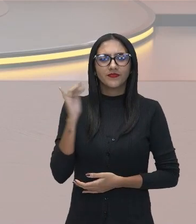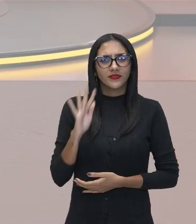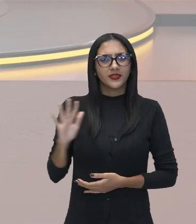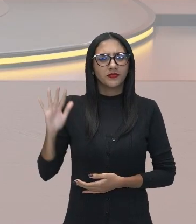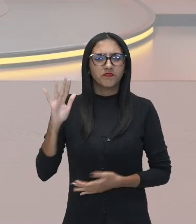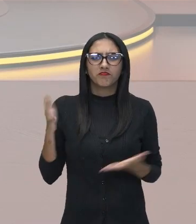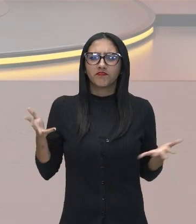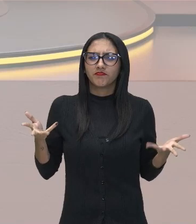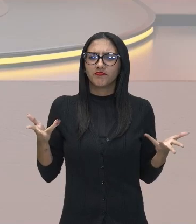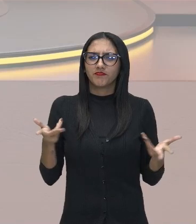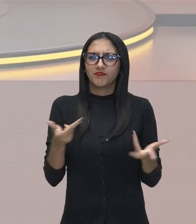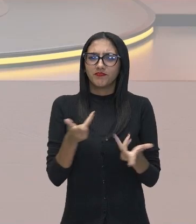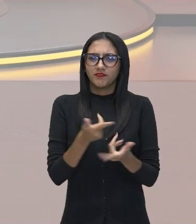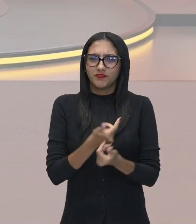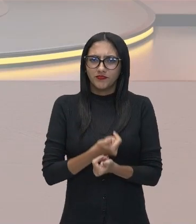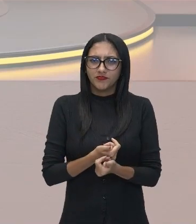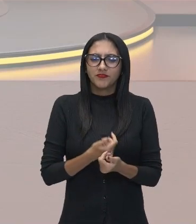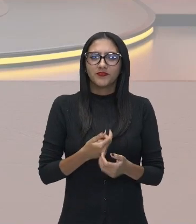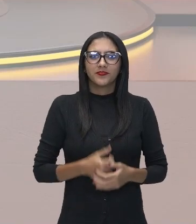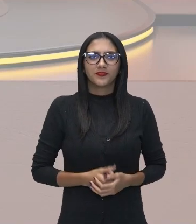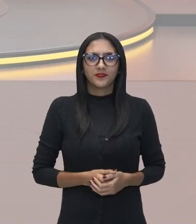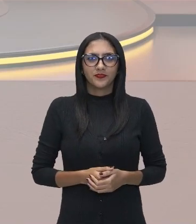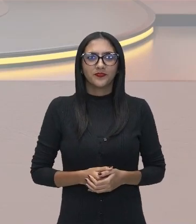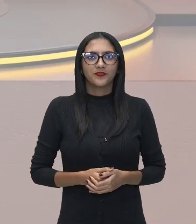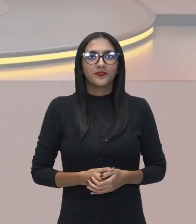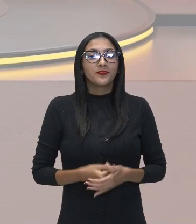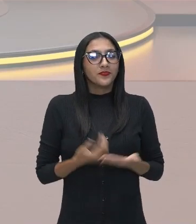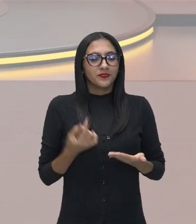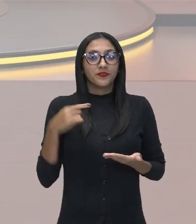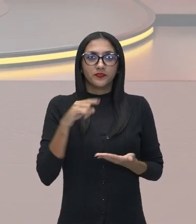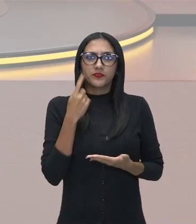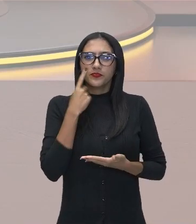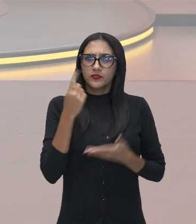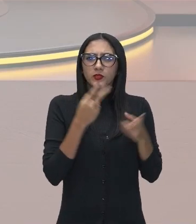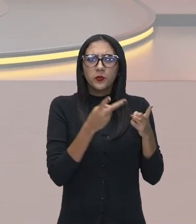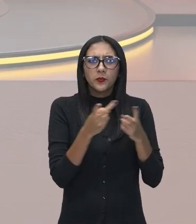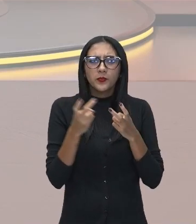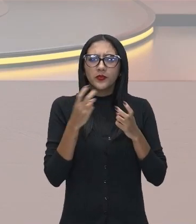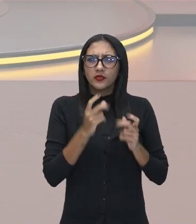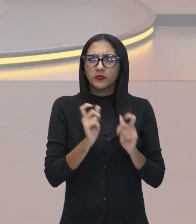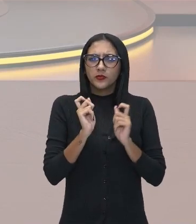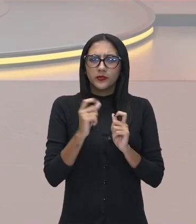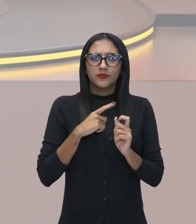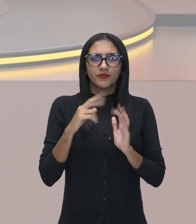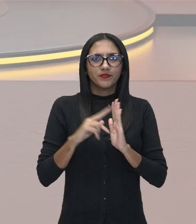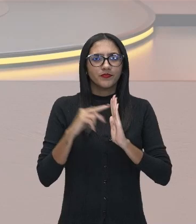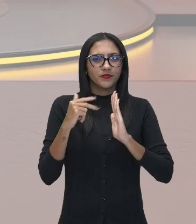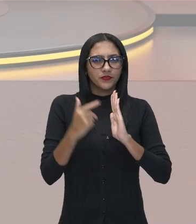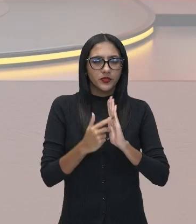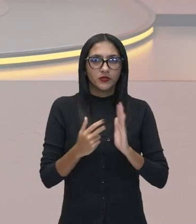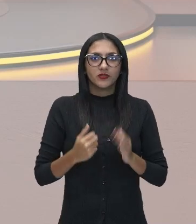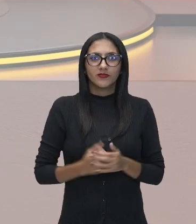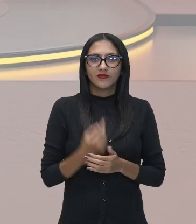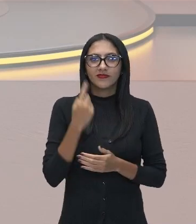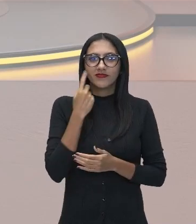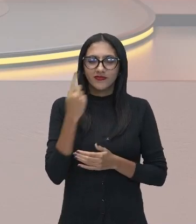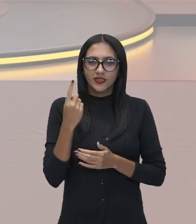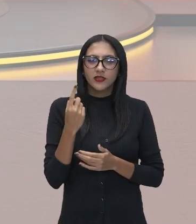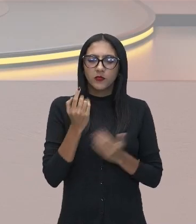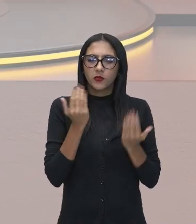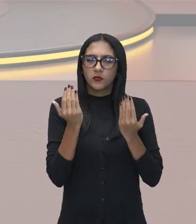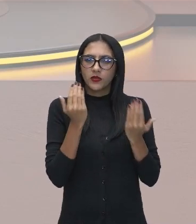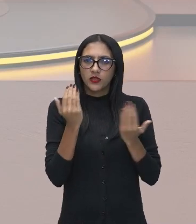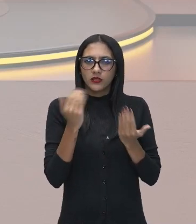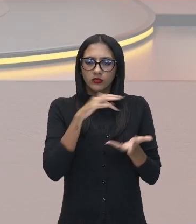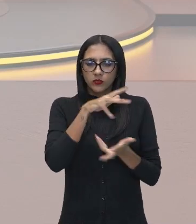nós estamos vendo no nosso Chroma. Vocês estão vendo aí uma imagem que parte dela é durante o dia ali, não é isso?